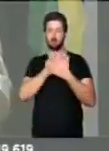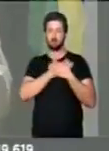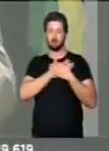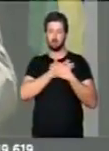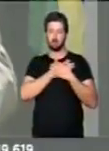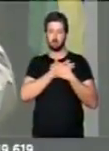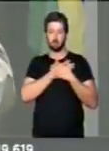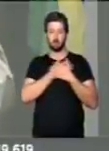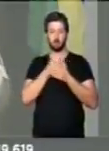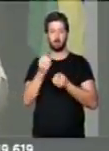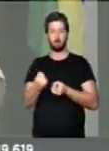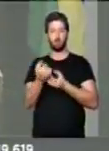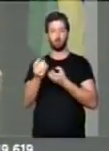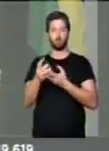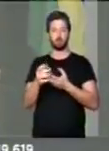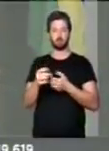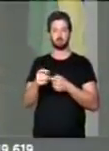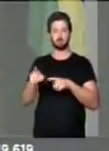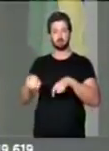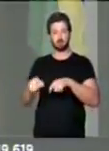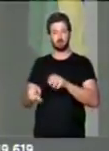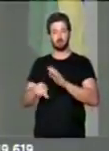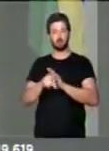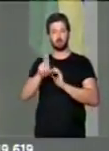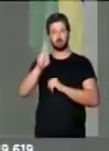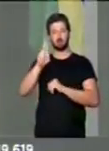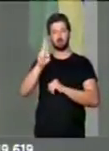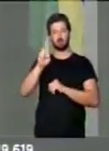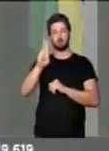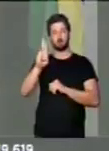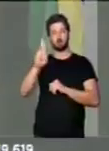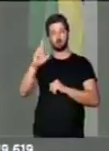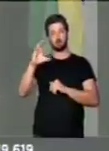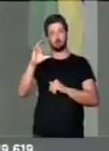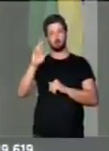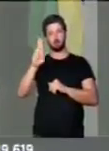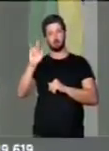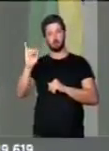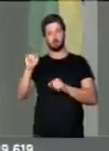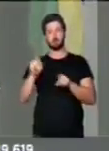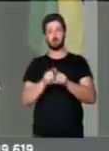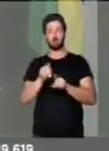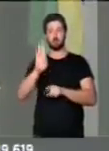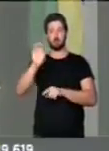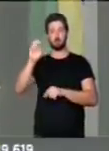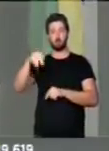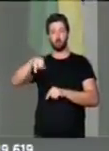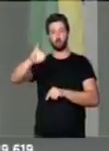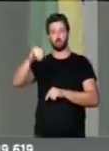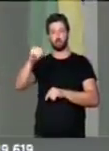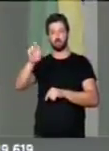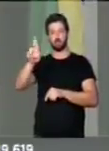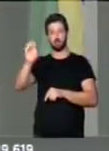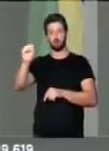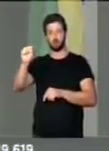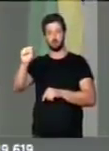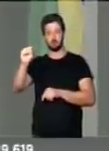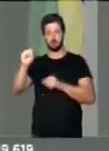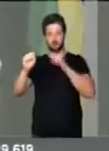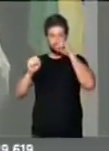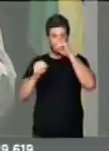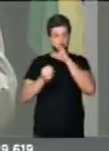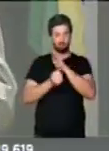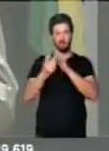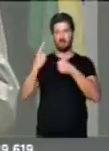queridos amigos produtores de Uruçuí e de Bom Jesus. Da região, são